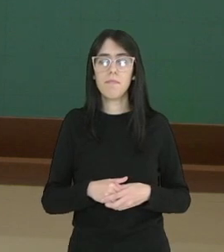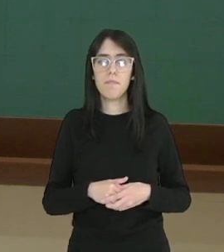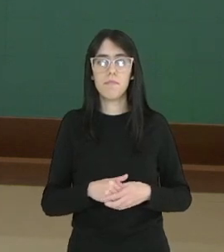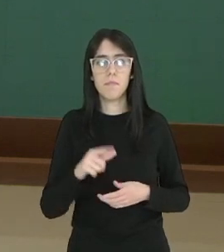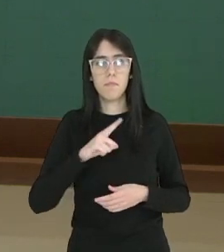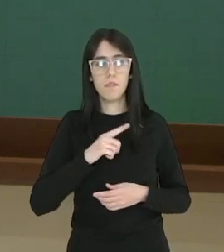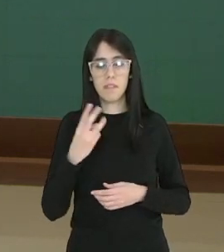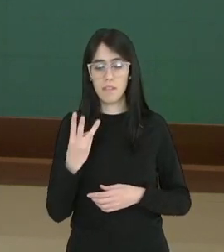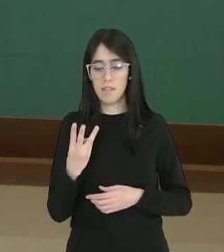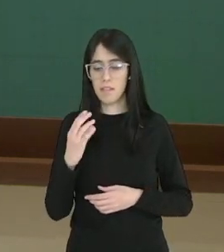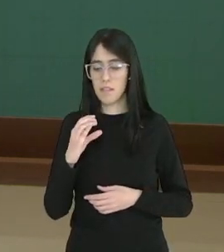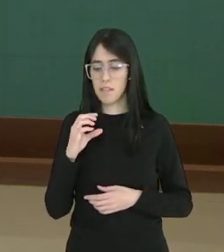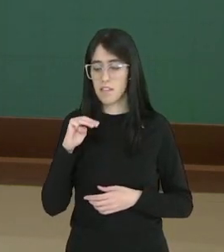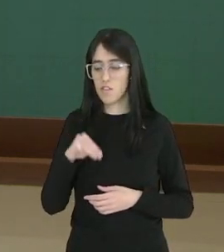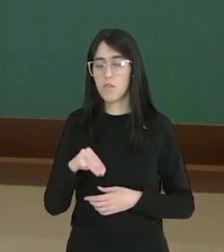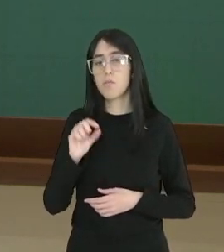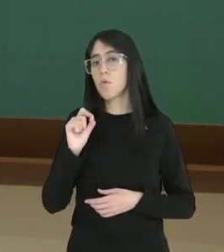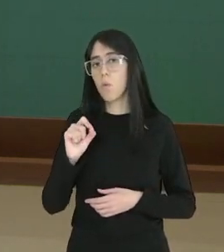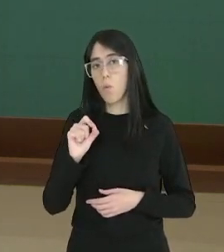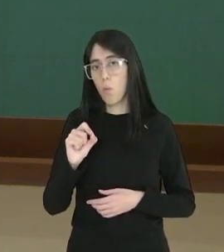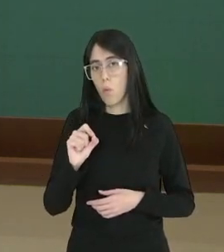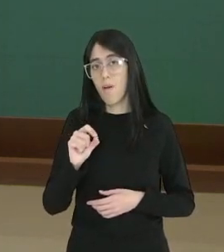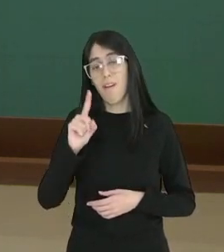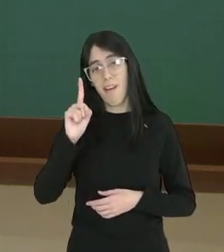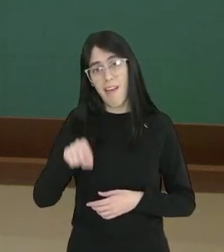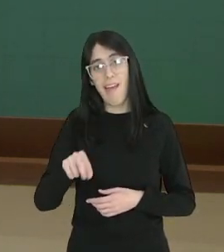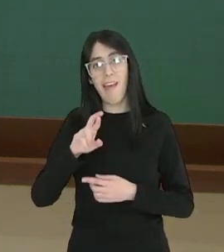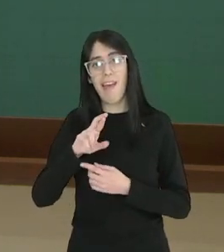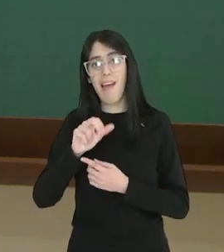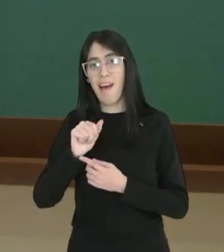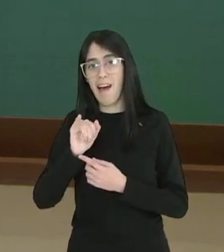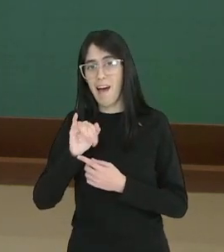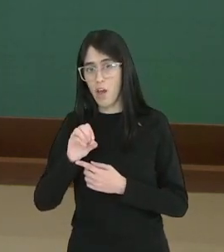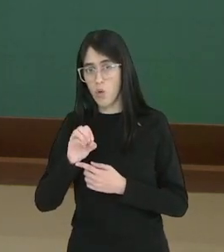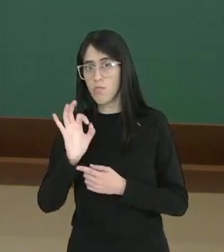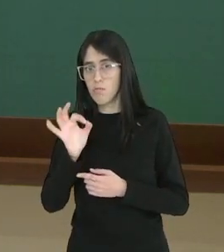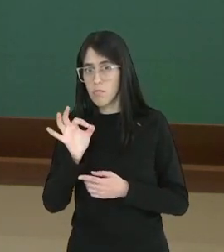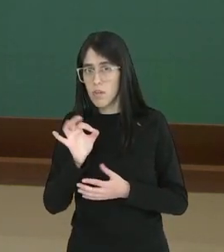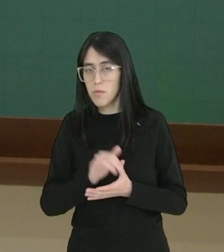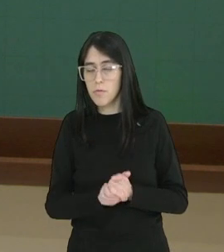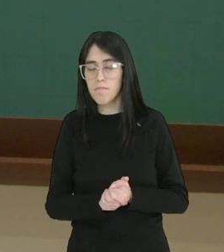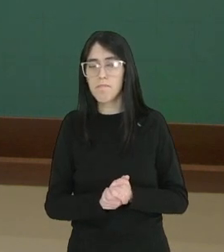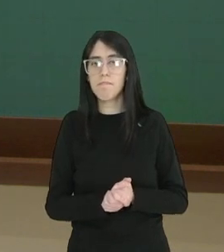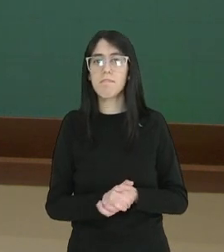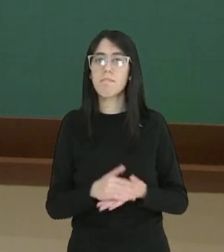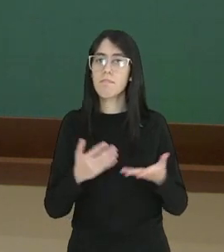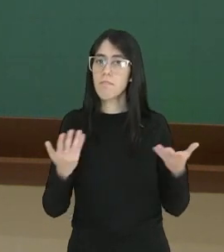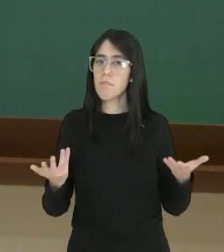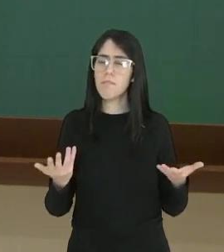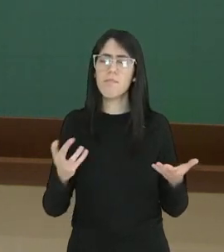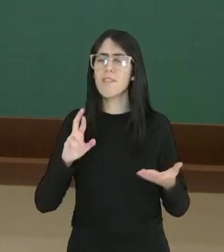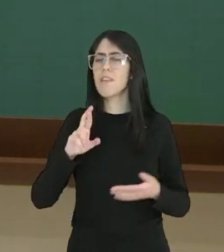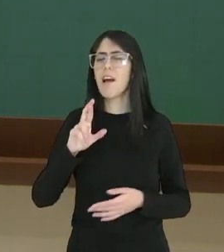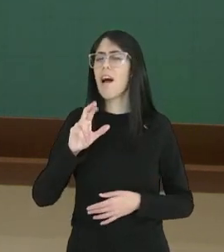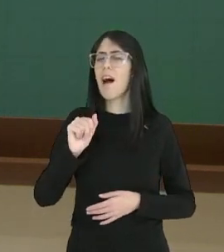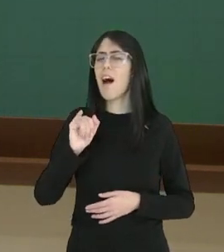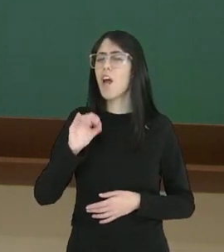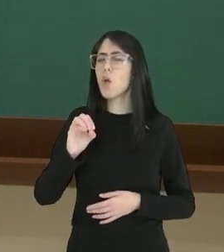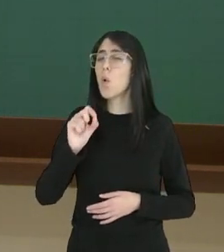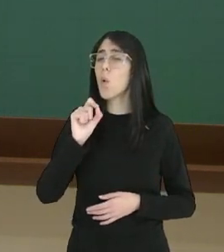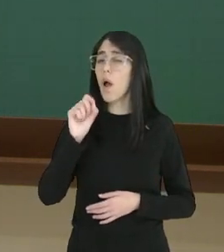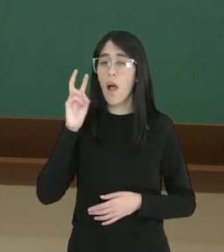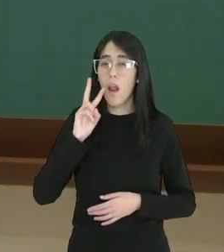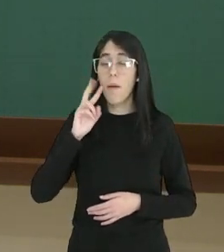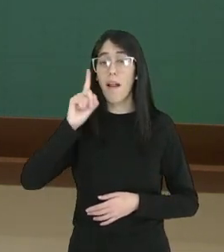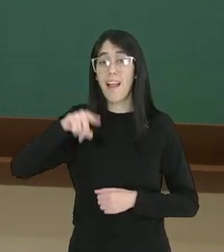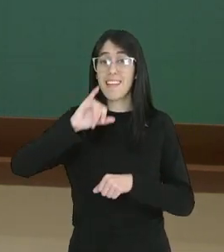Exatamente 3 centímetros é o valor do raio da circunferência. Então, o que é raio mesmo? É a